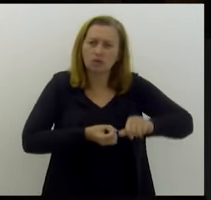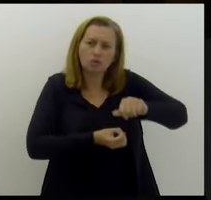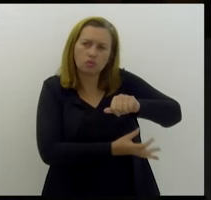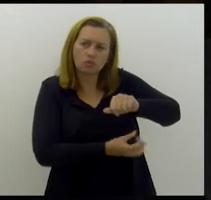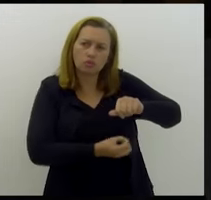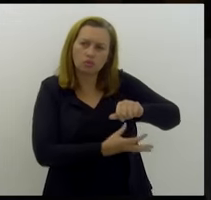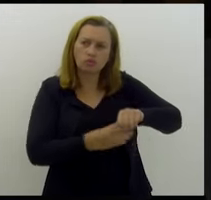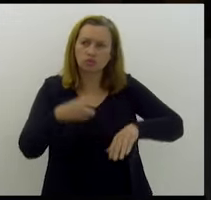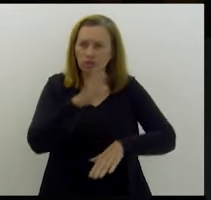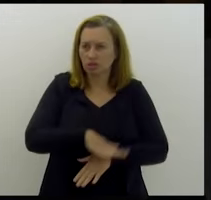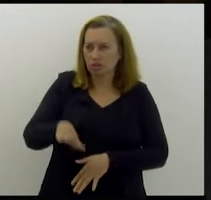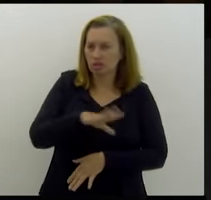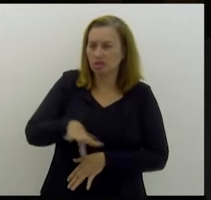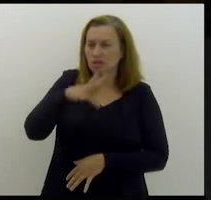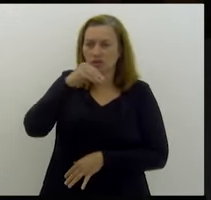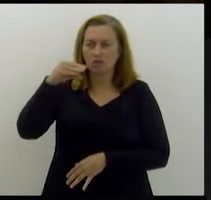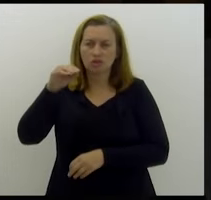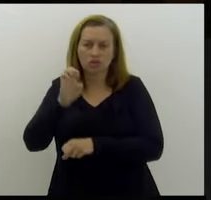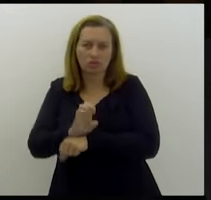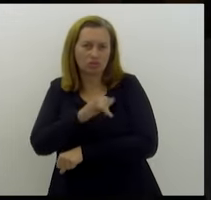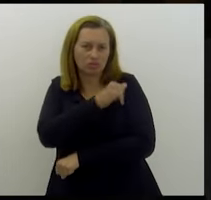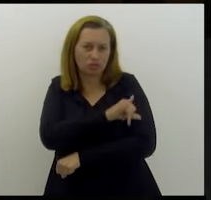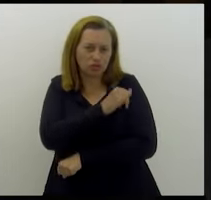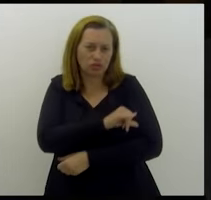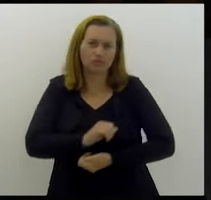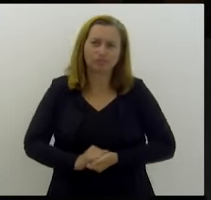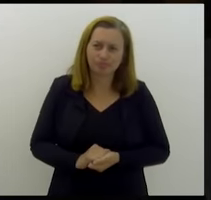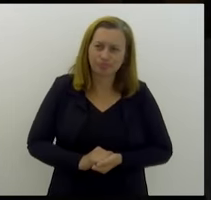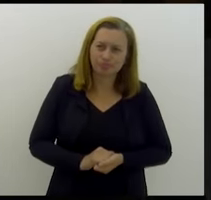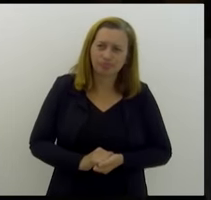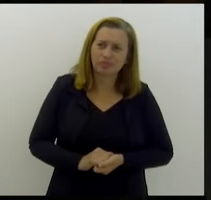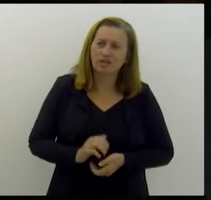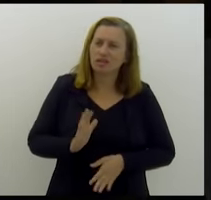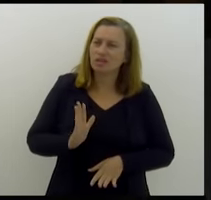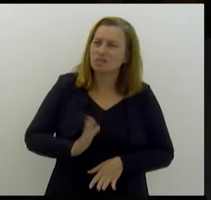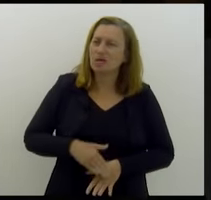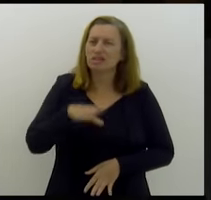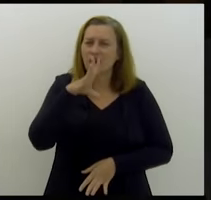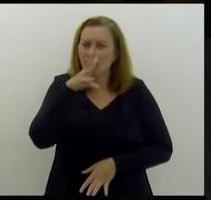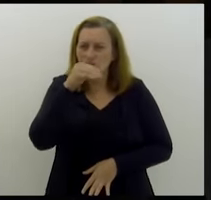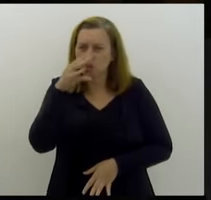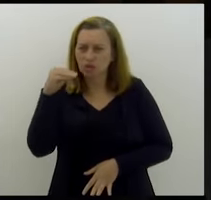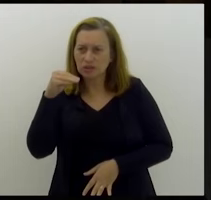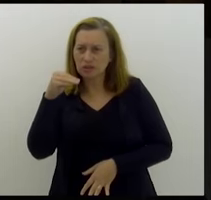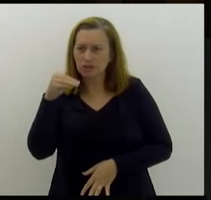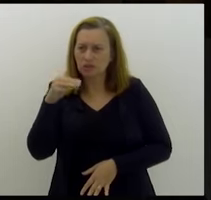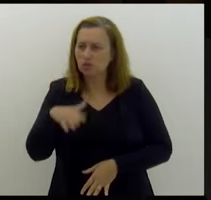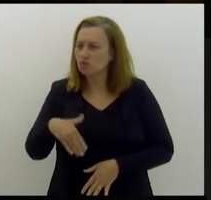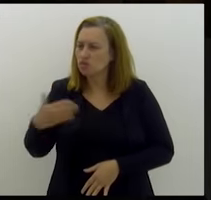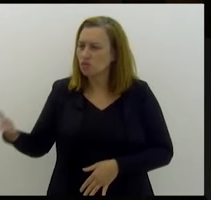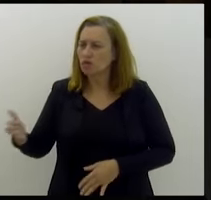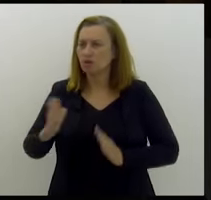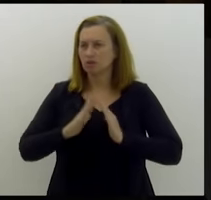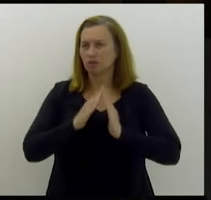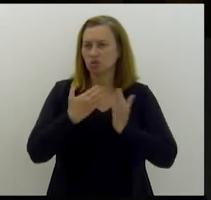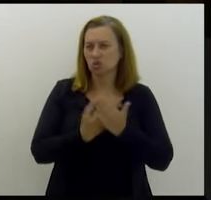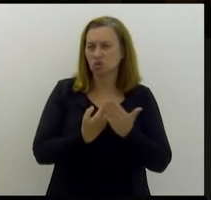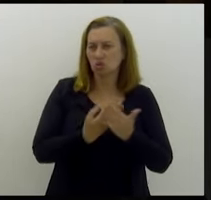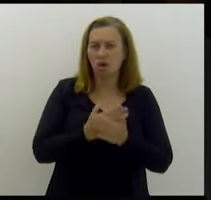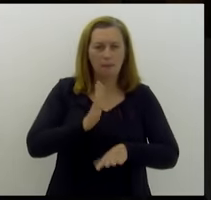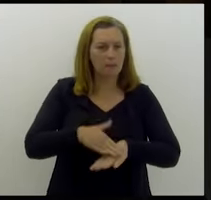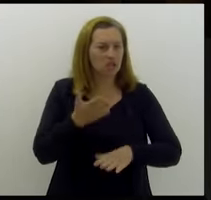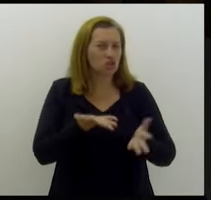adolescência o estado do Rio de Janeiro o estado que tem mais adolescentes fora da escola que tem mais